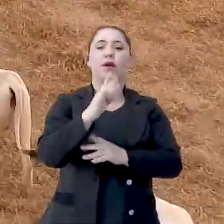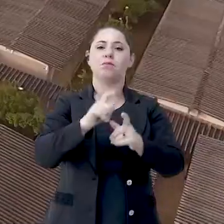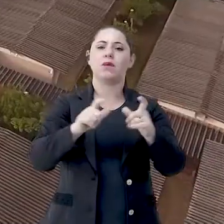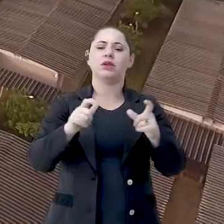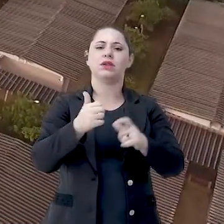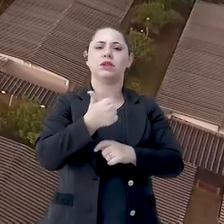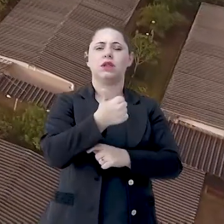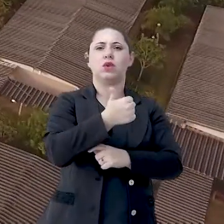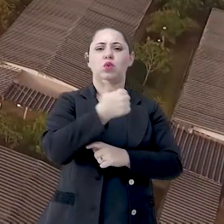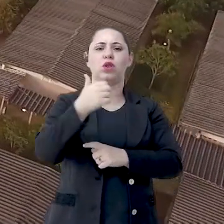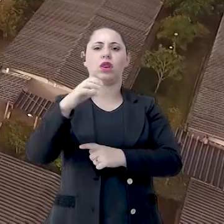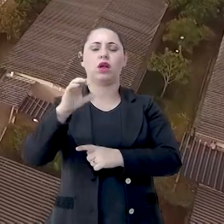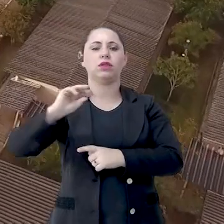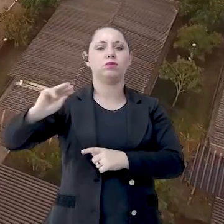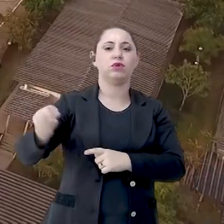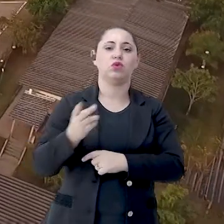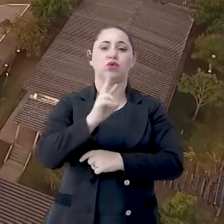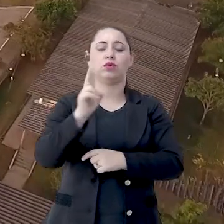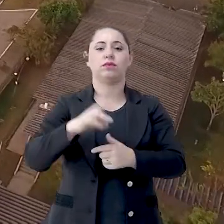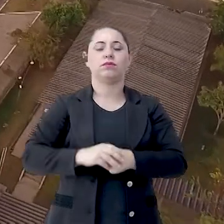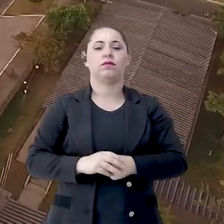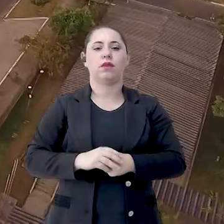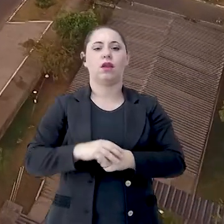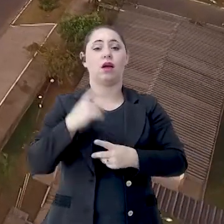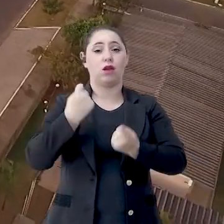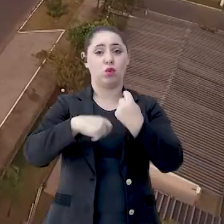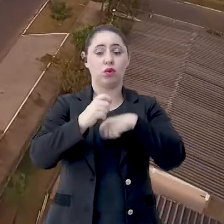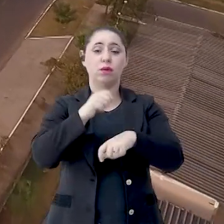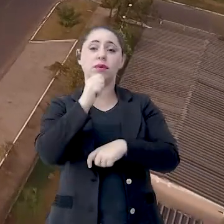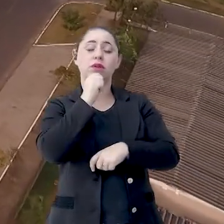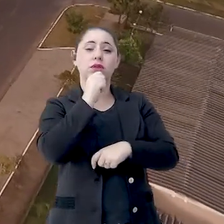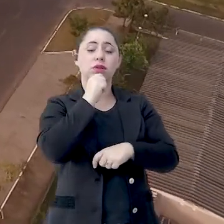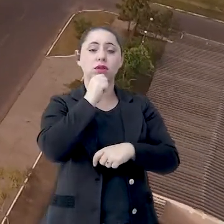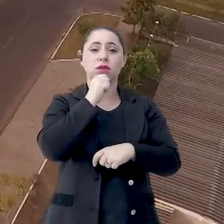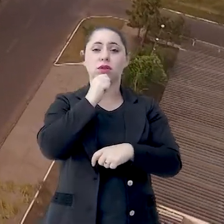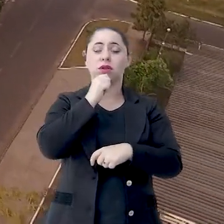turismo. A estimativa populacional é de